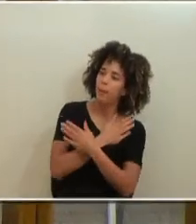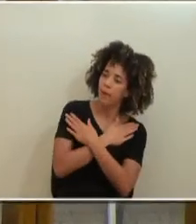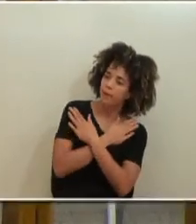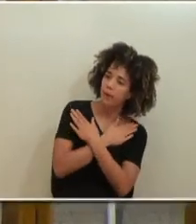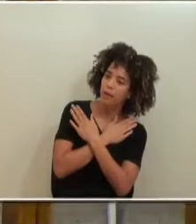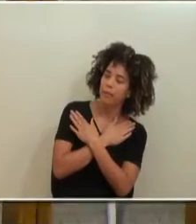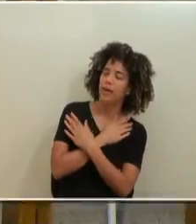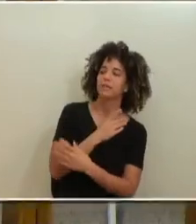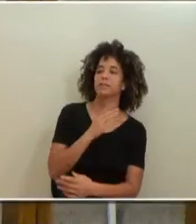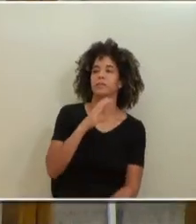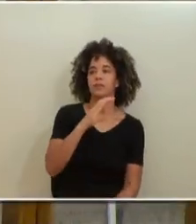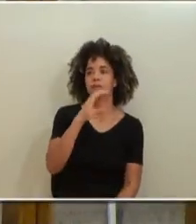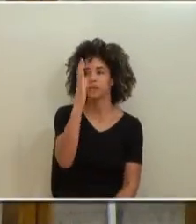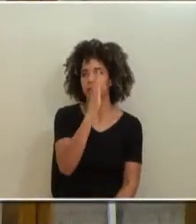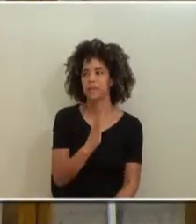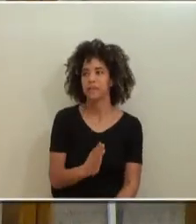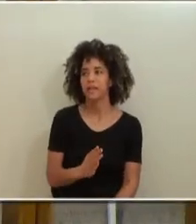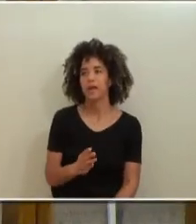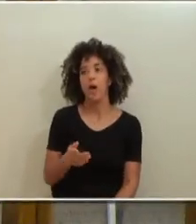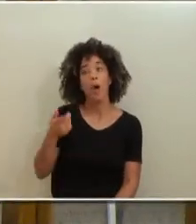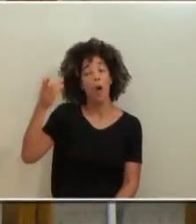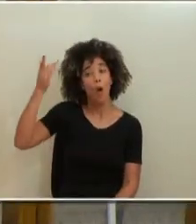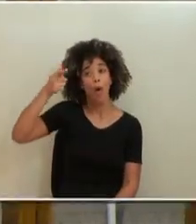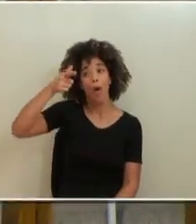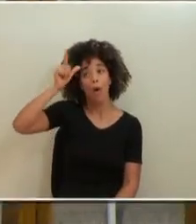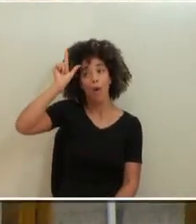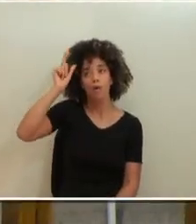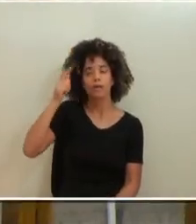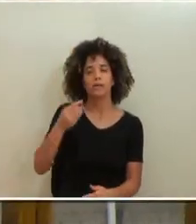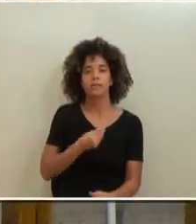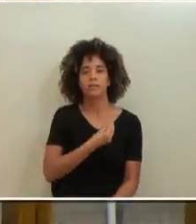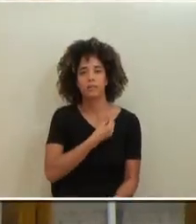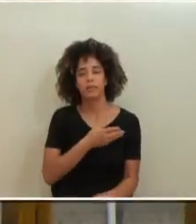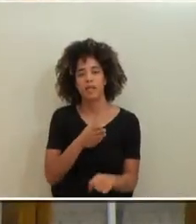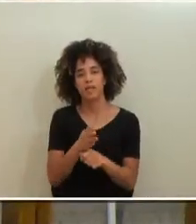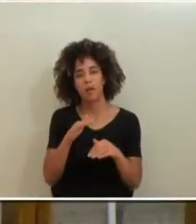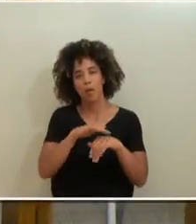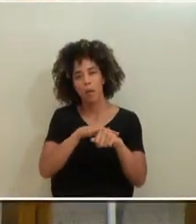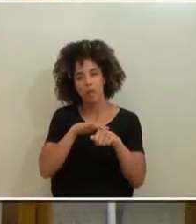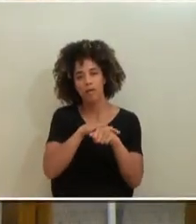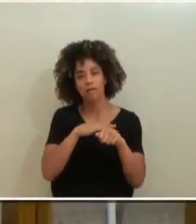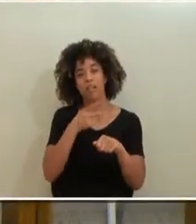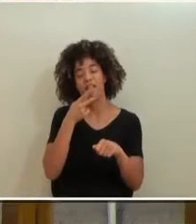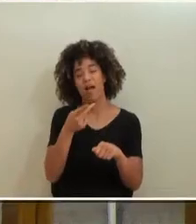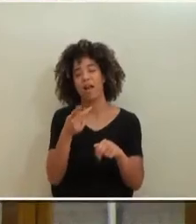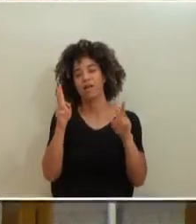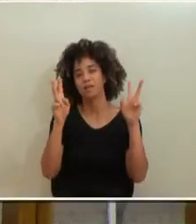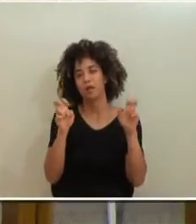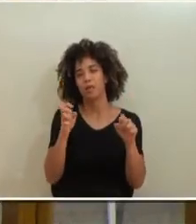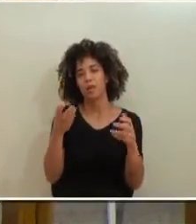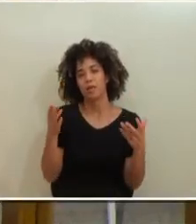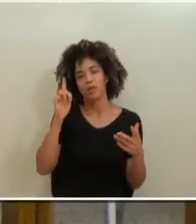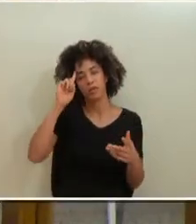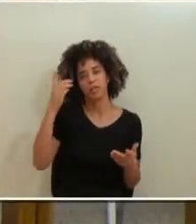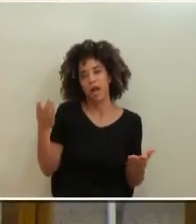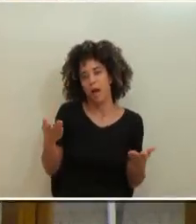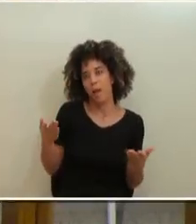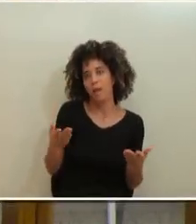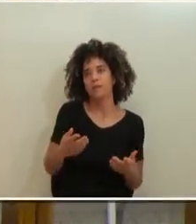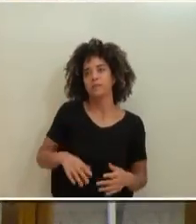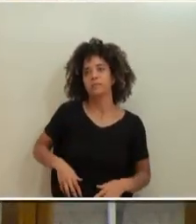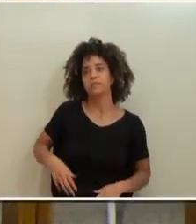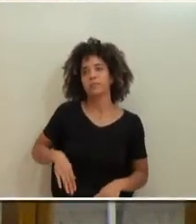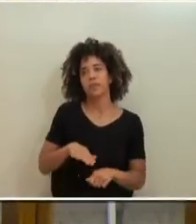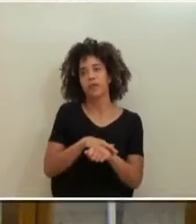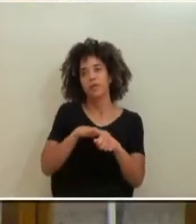ele, né, comentei da solenidade aqui. Não poderia ter ninguém melhor para representá-lo realmente. André, muito obrigado pela presença. E o nosso